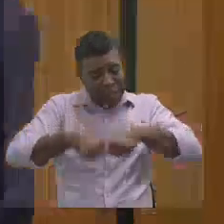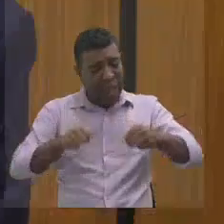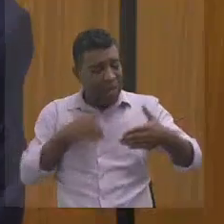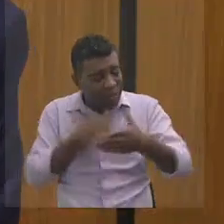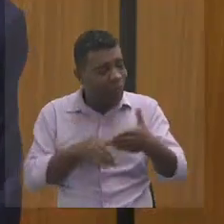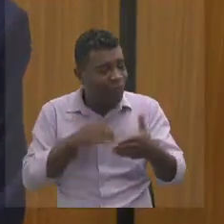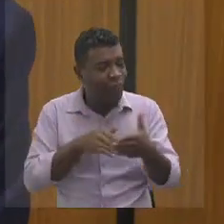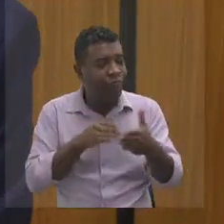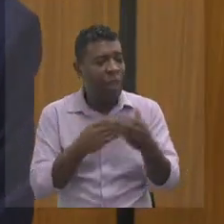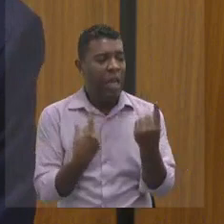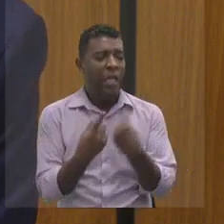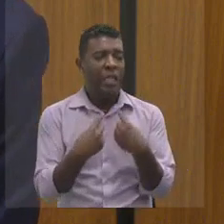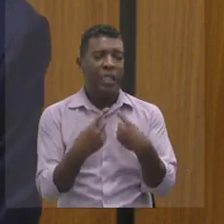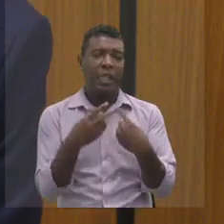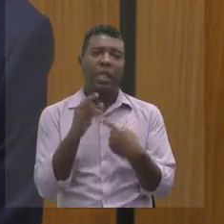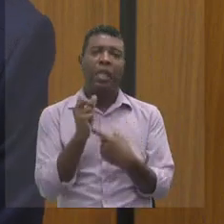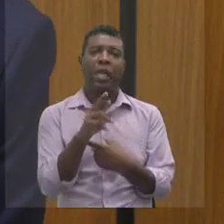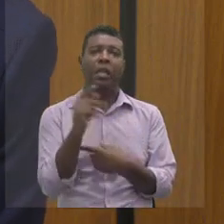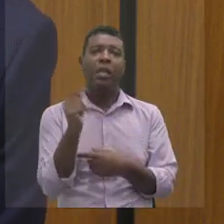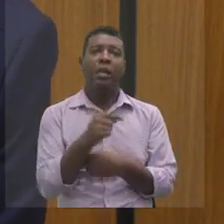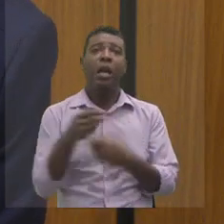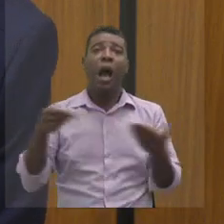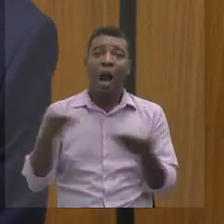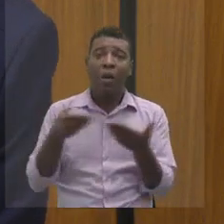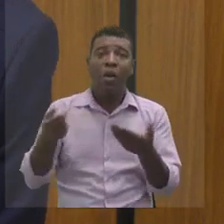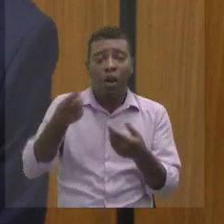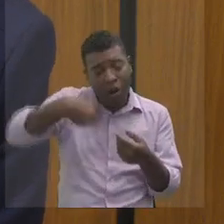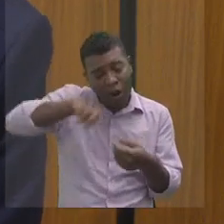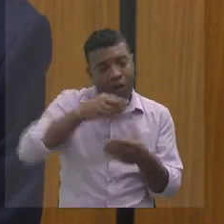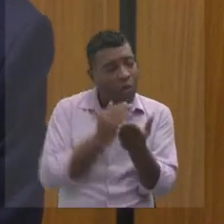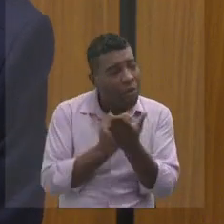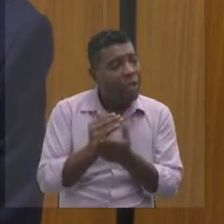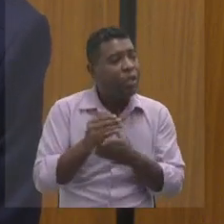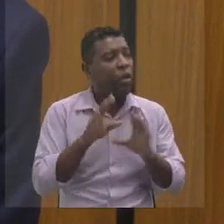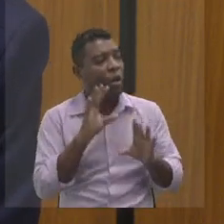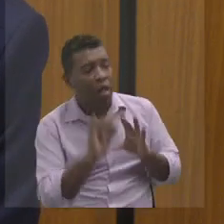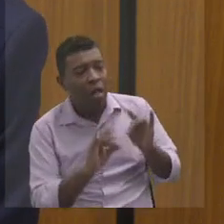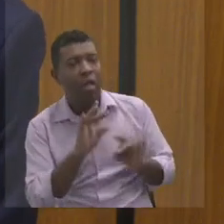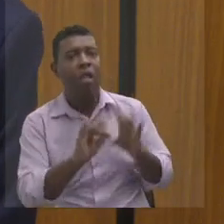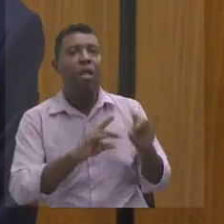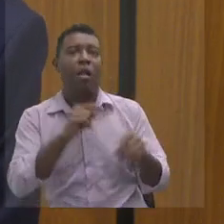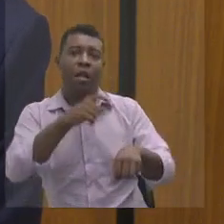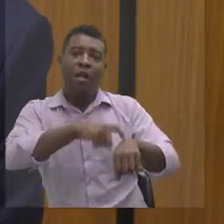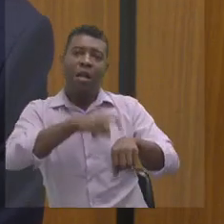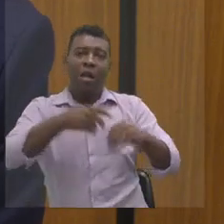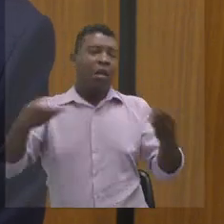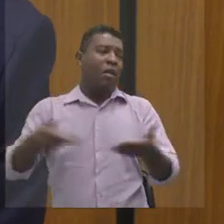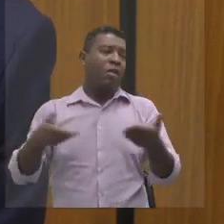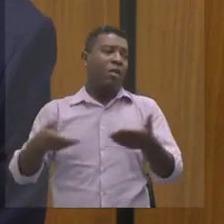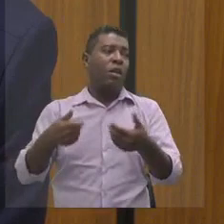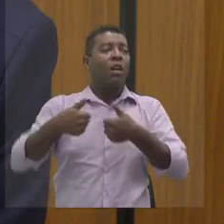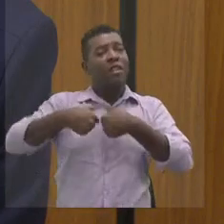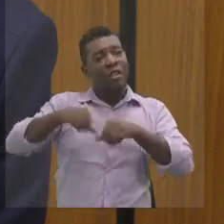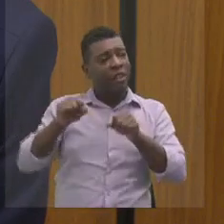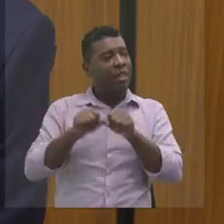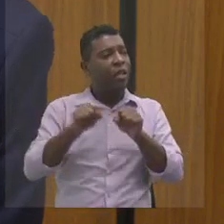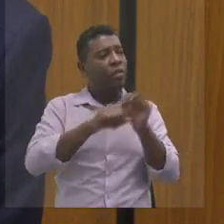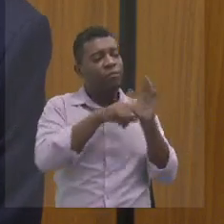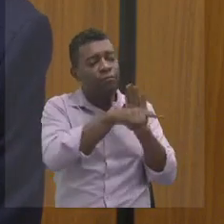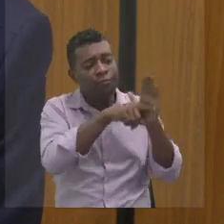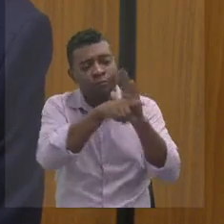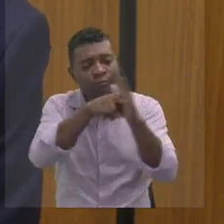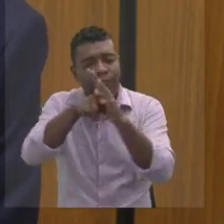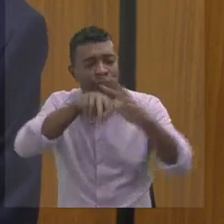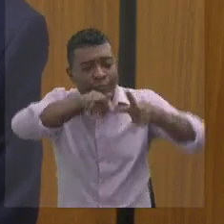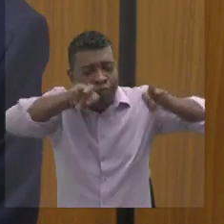a tratar todos eles agora tendo feito levantamento e projeto de todos vários já estão em processo de licitação